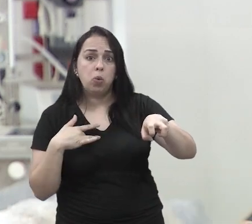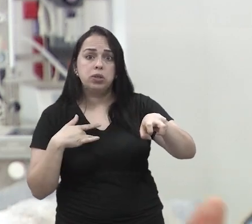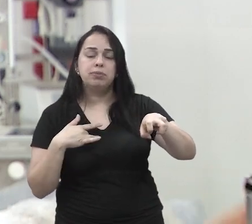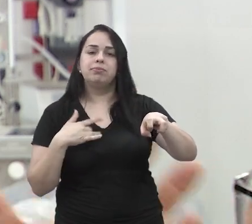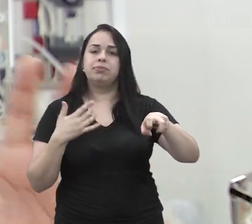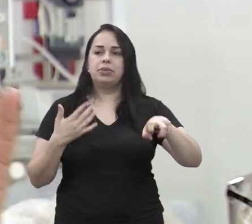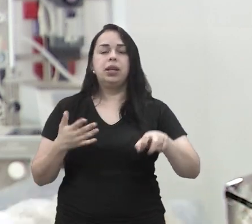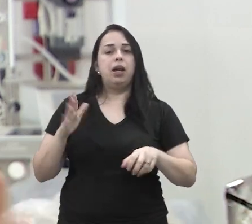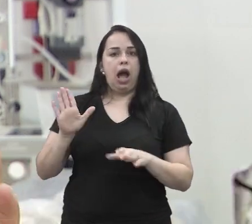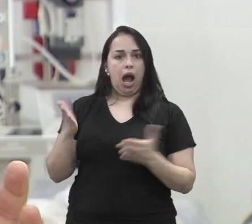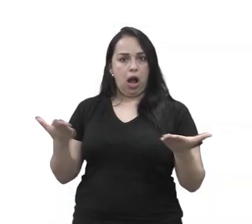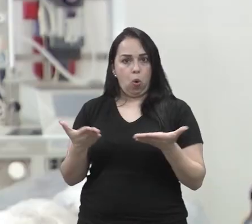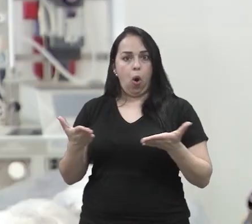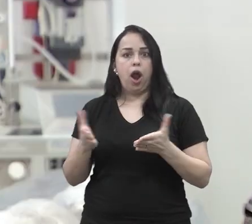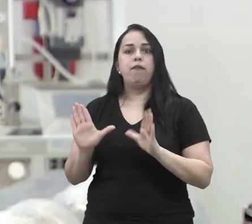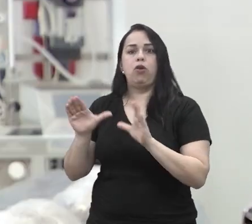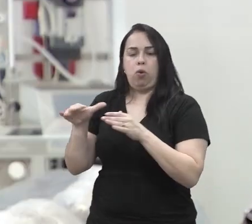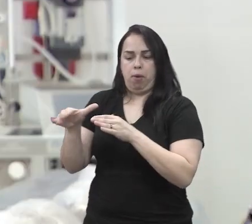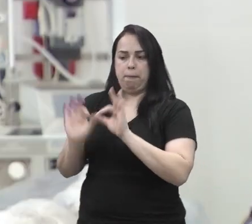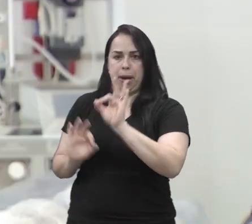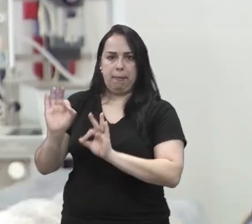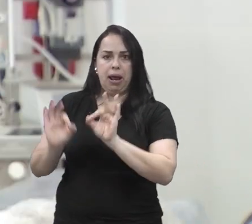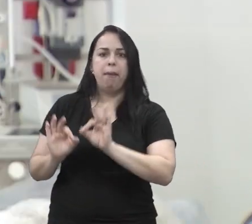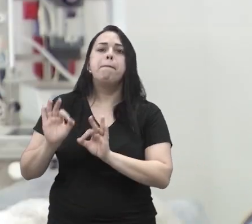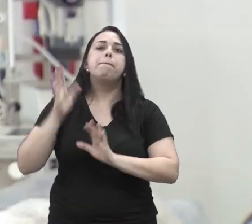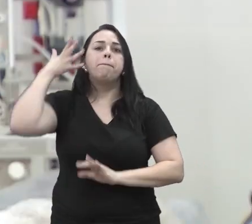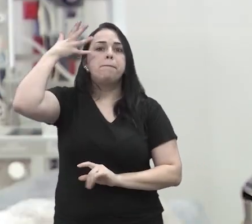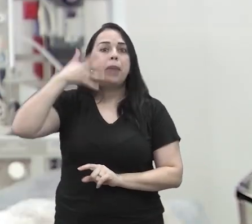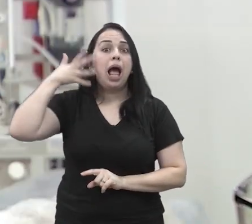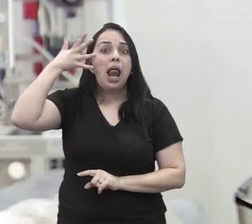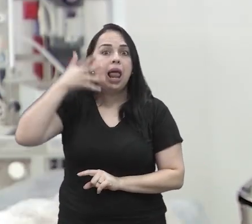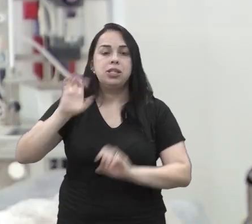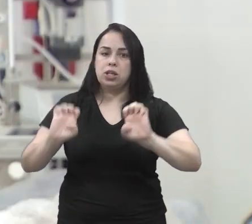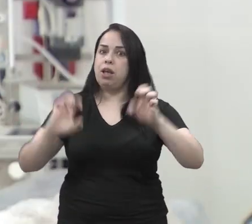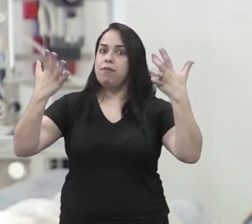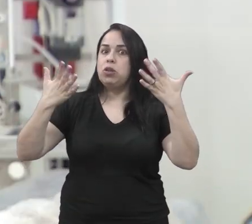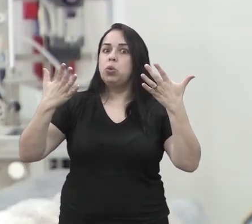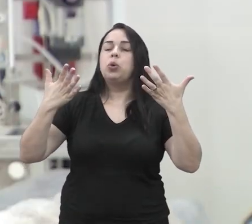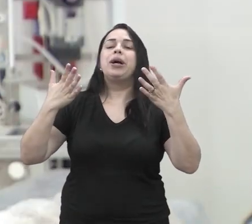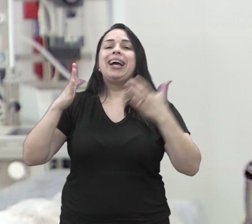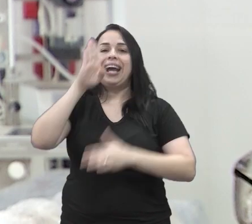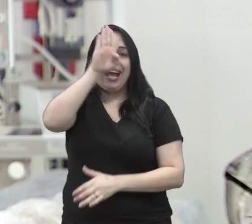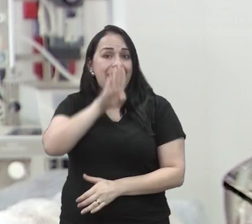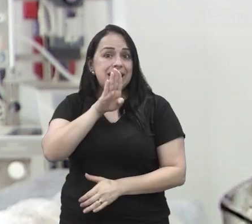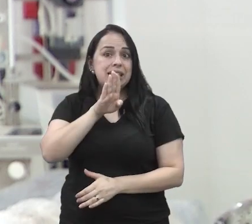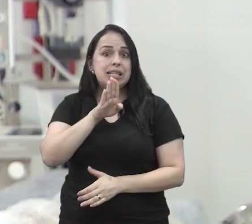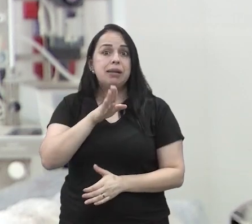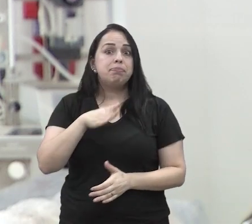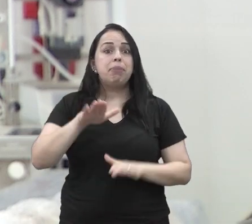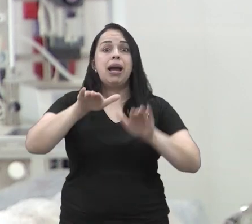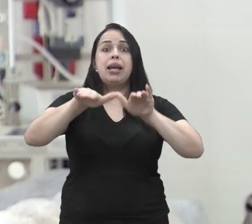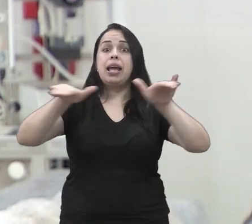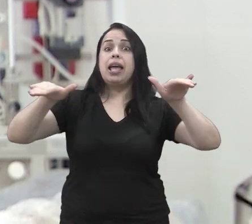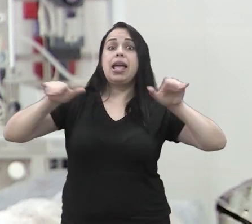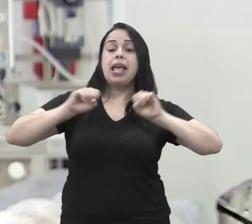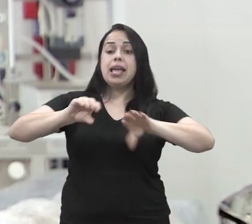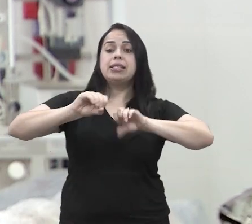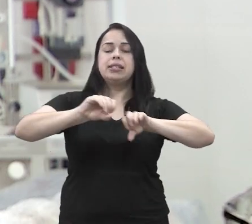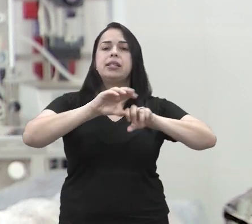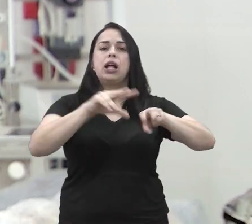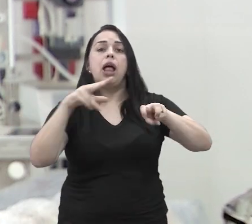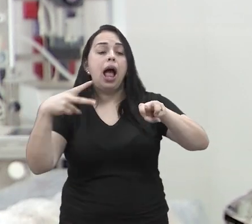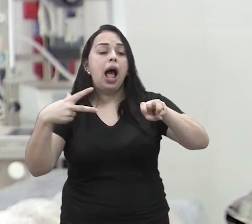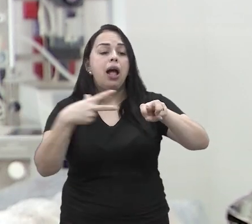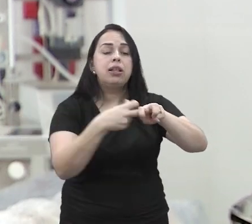sanitária, unidas ao bem-estar. Vou organizar com os alunos palestras e eventos gratuitos para chamar a população